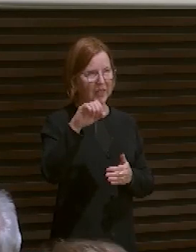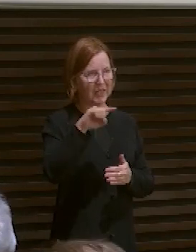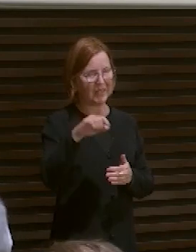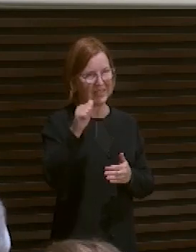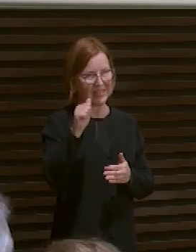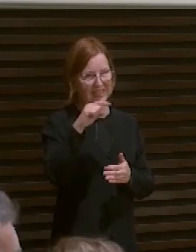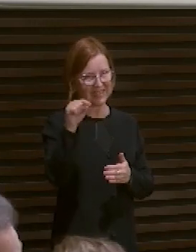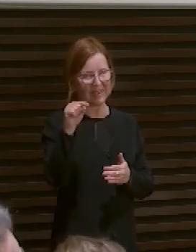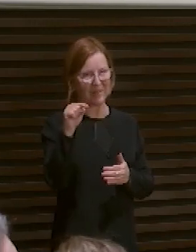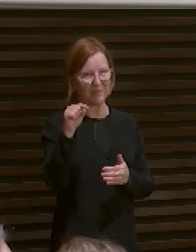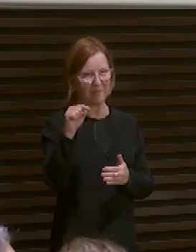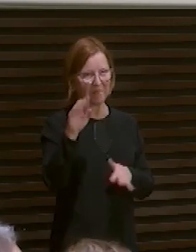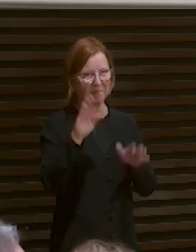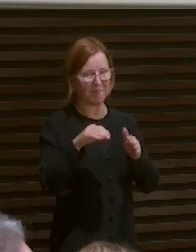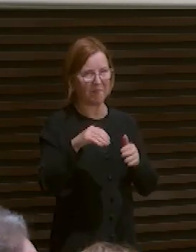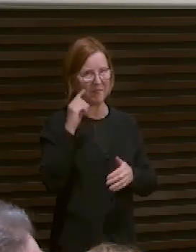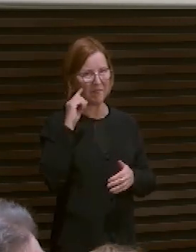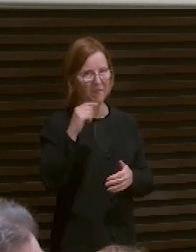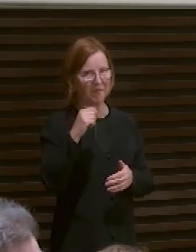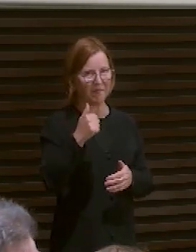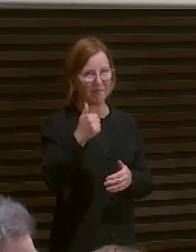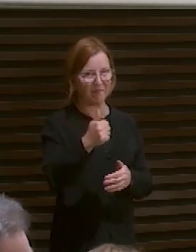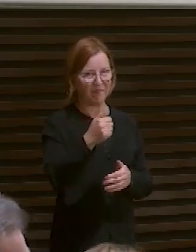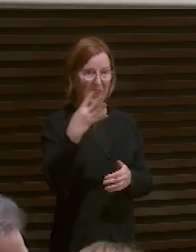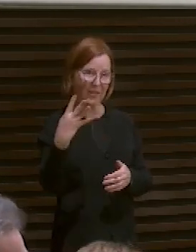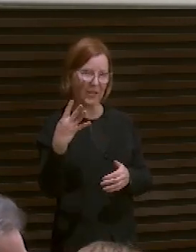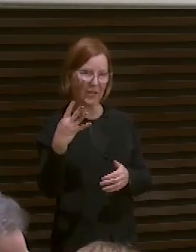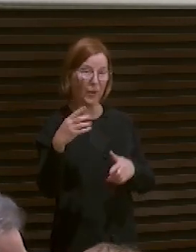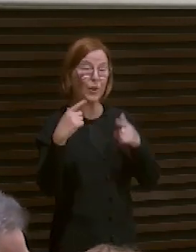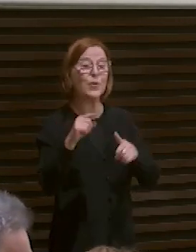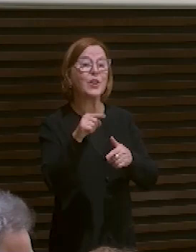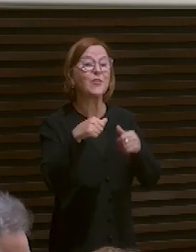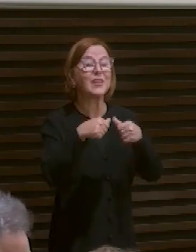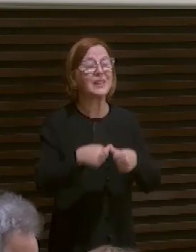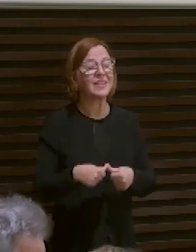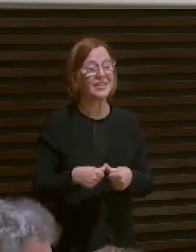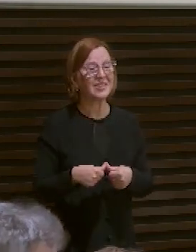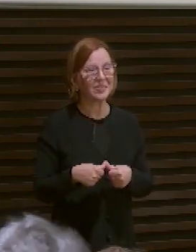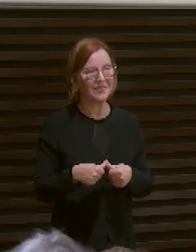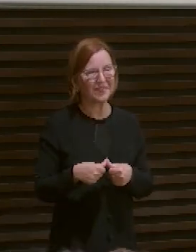por volta do dia 14. Onde você estava?